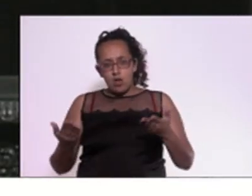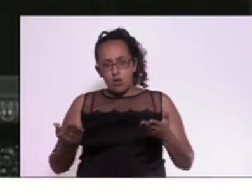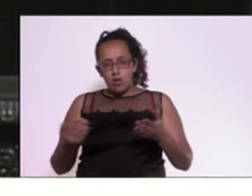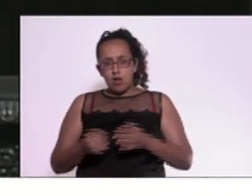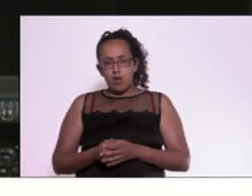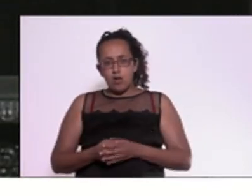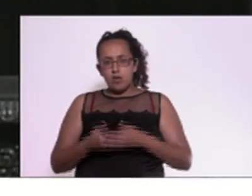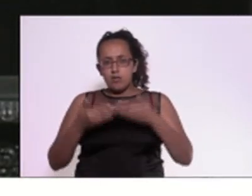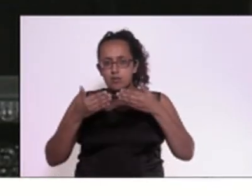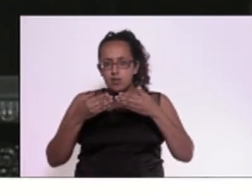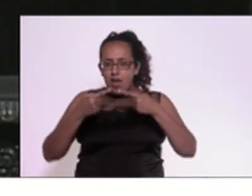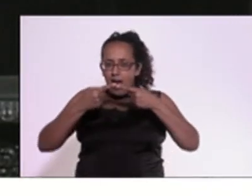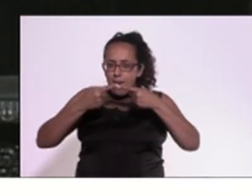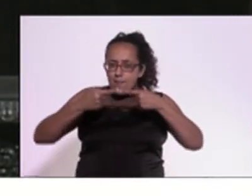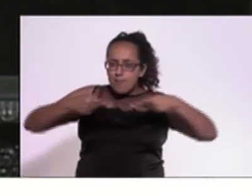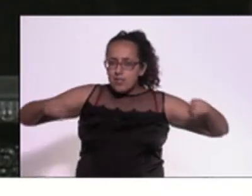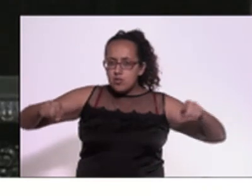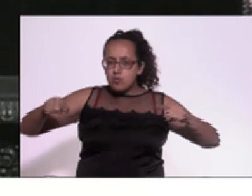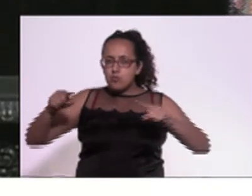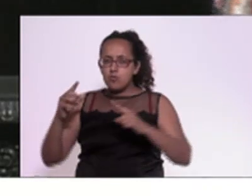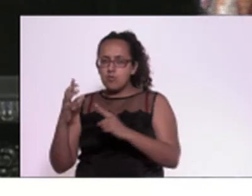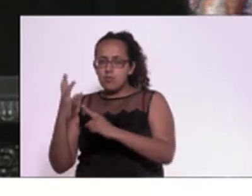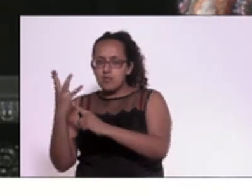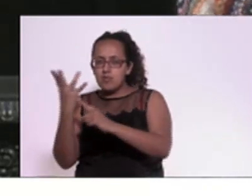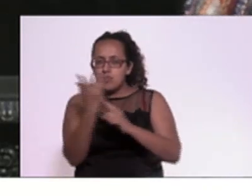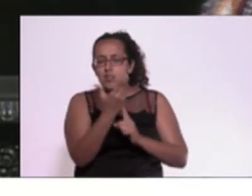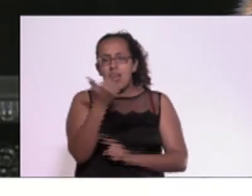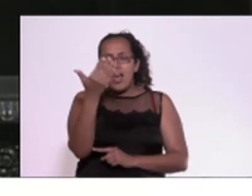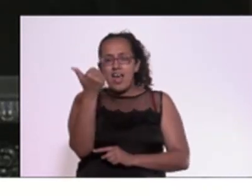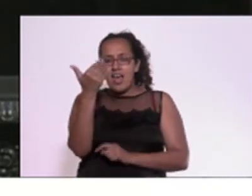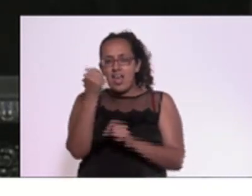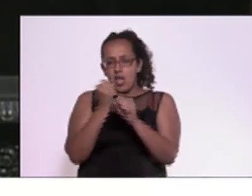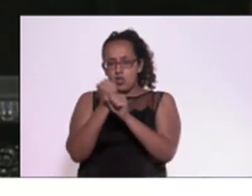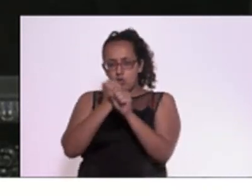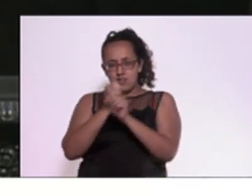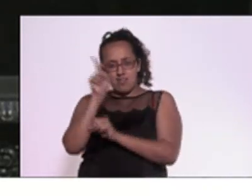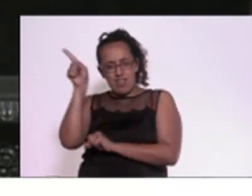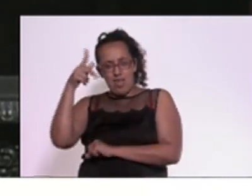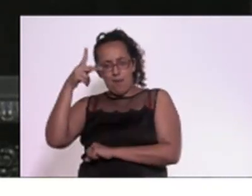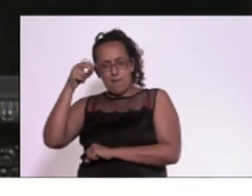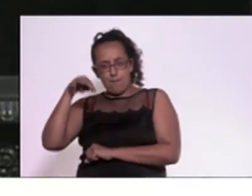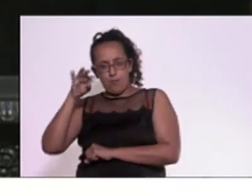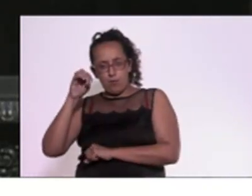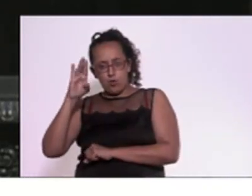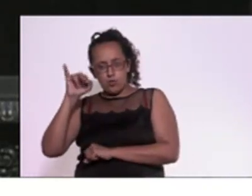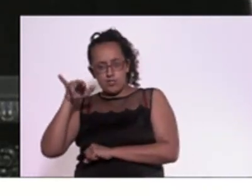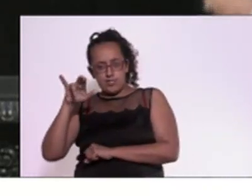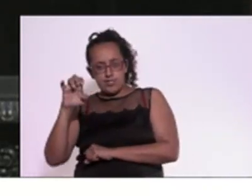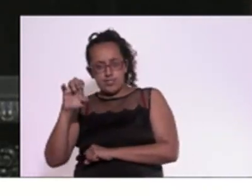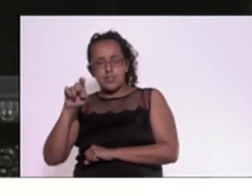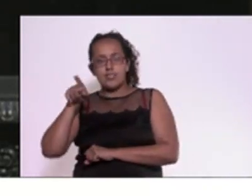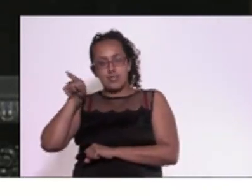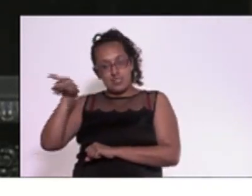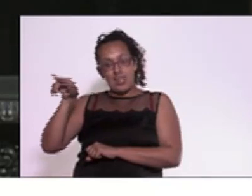mas clandestinamente eu fazia parte dos movimentos políticos estudantis. Fui estudar meteorologia.